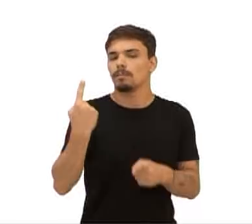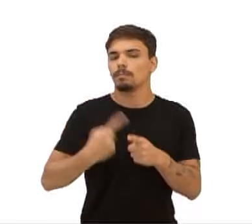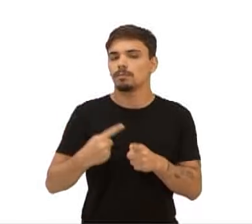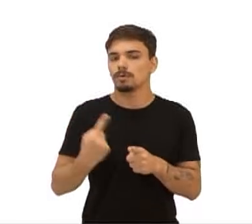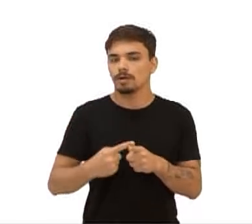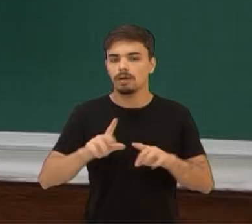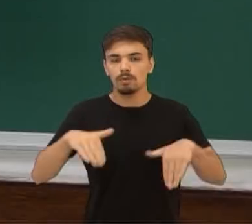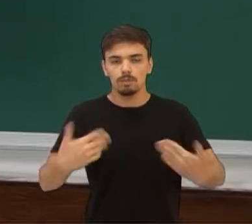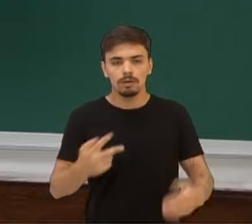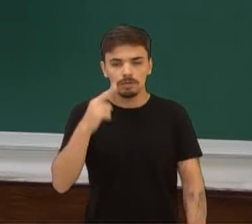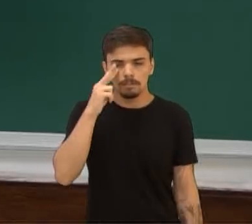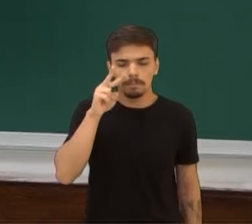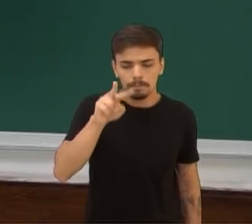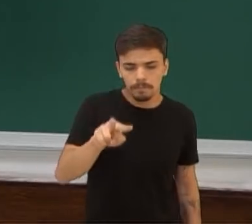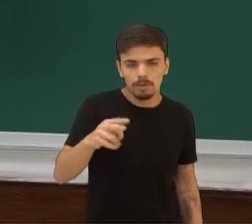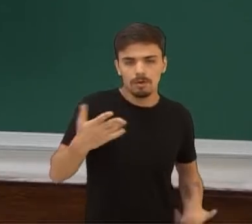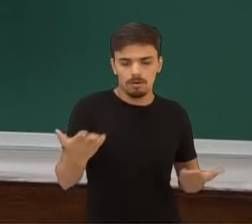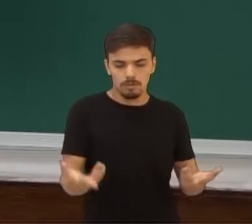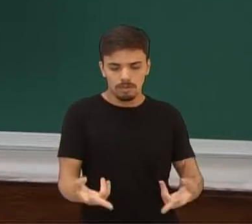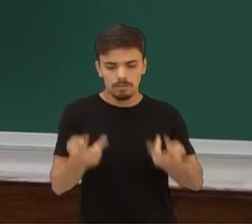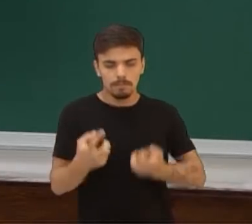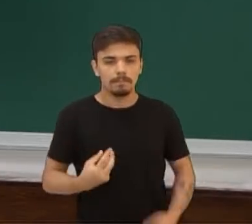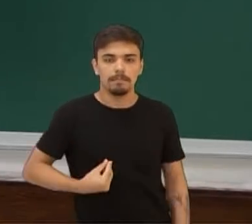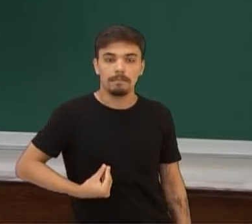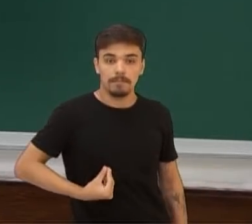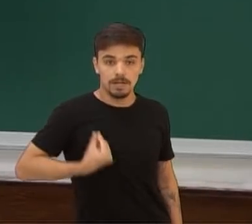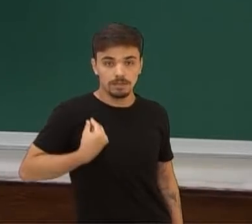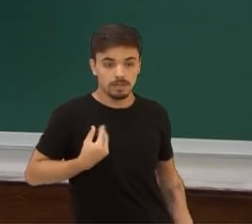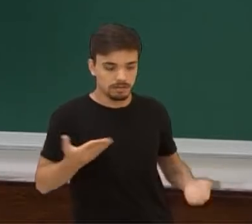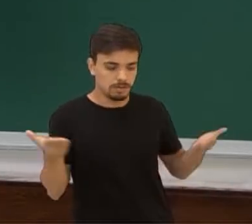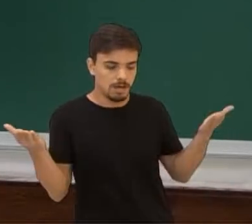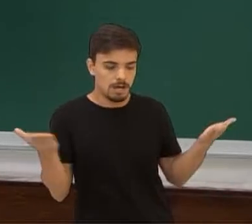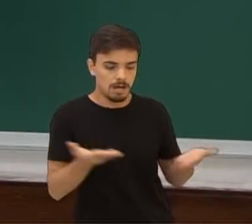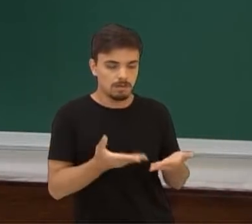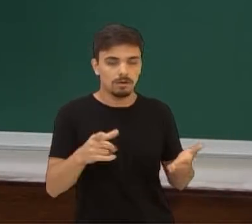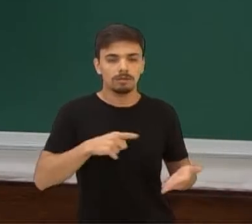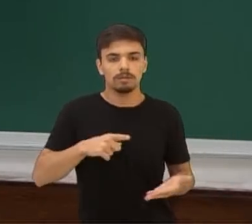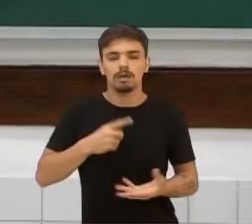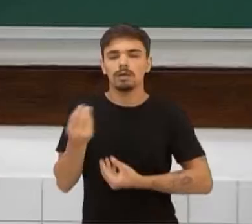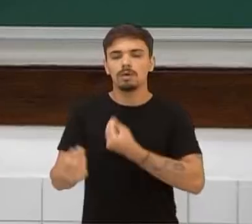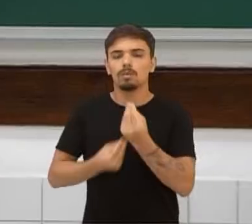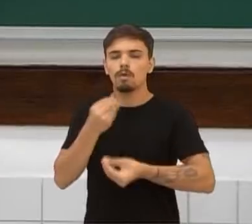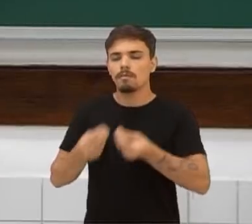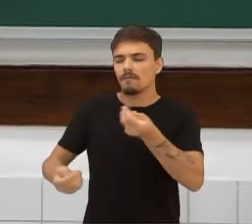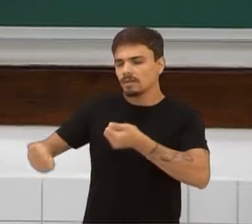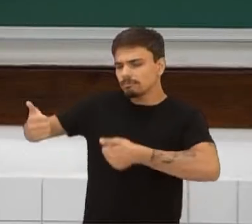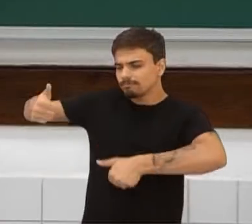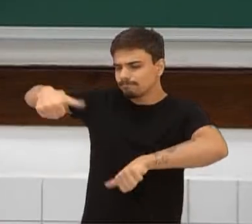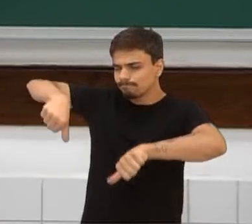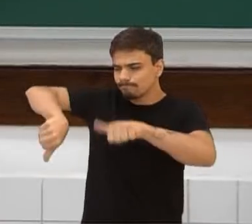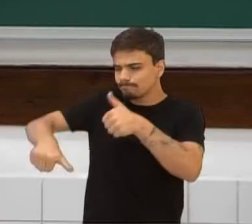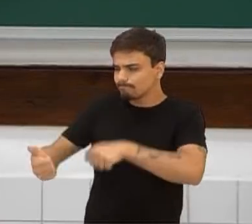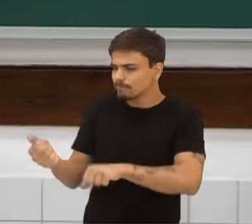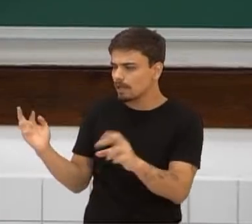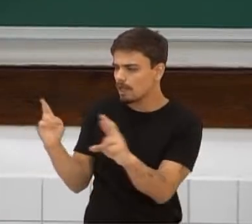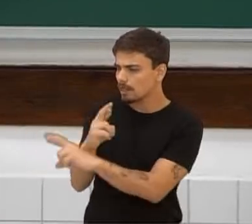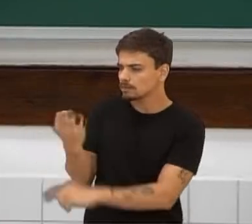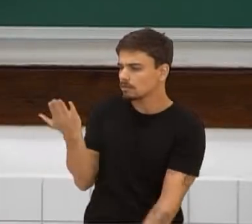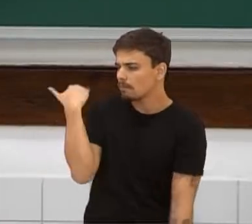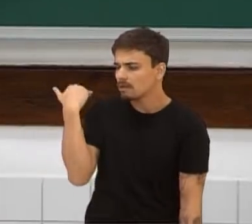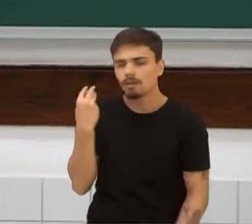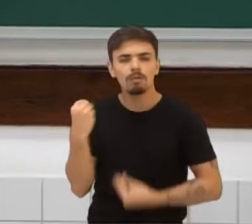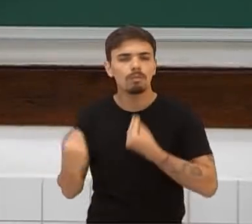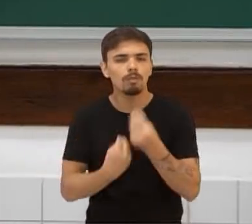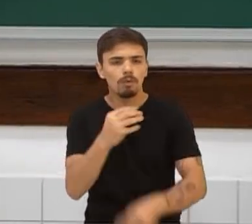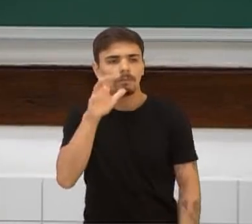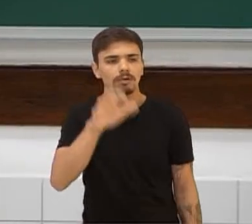quando a gente olha o presente, é possível traçar uma análise do passado. Como assim? Olha só,